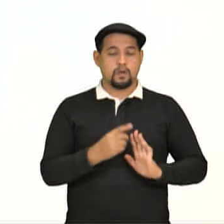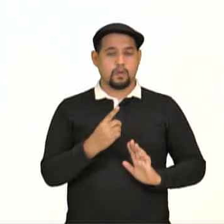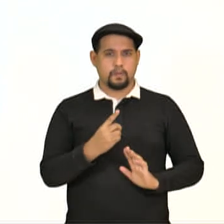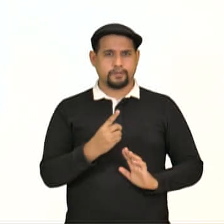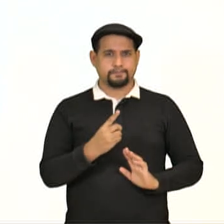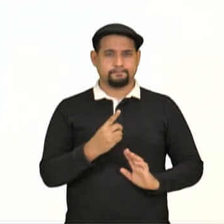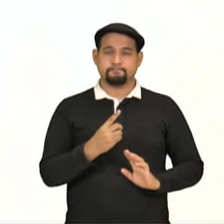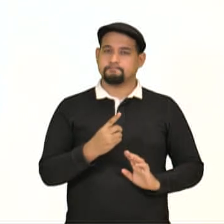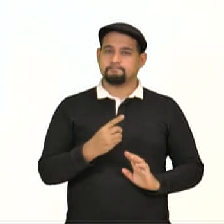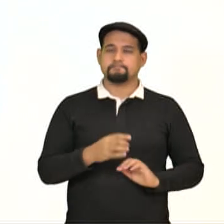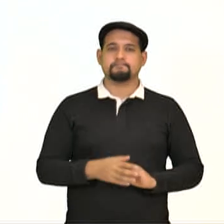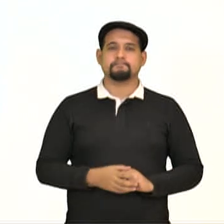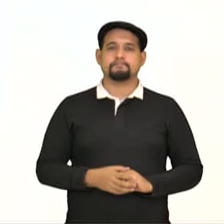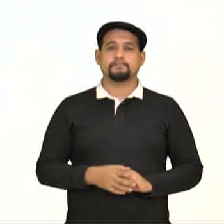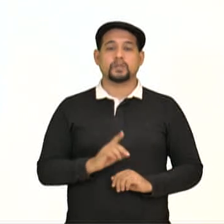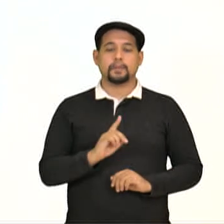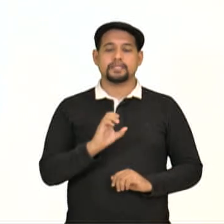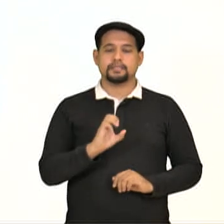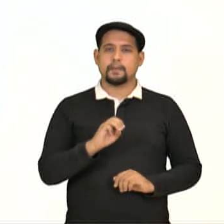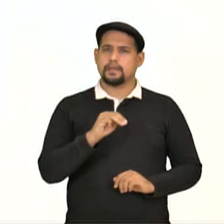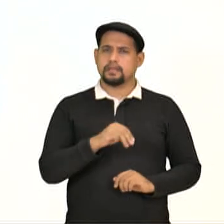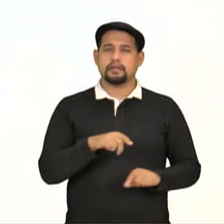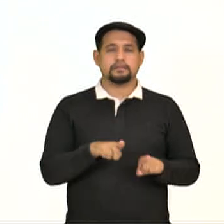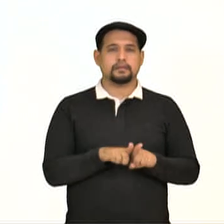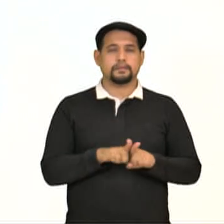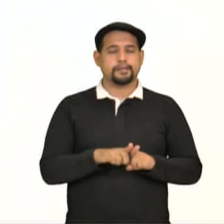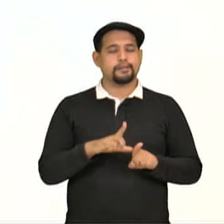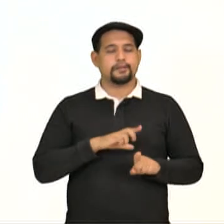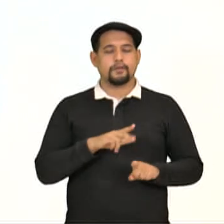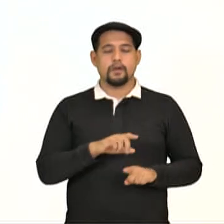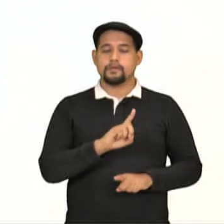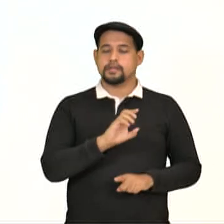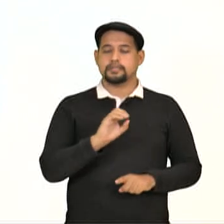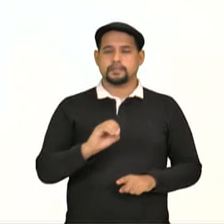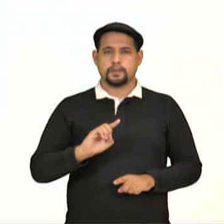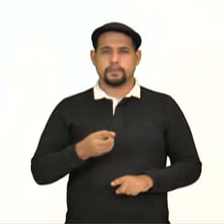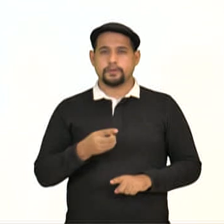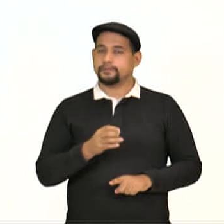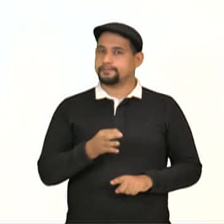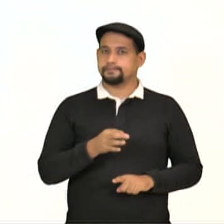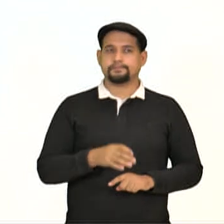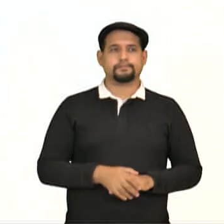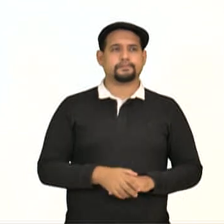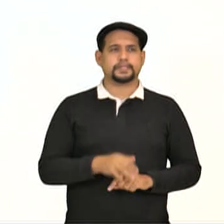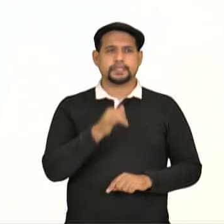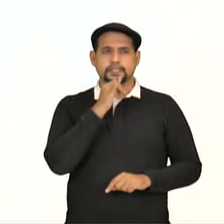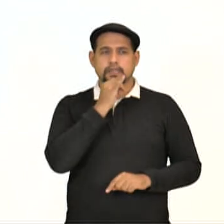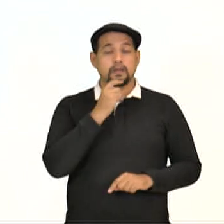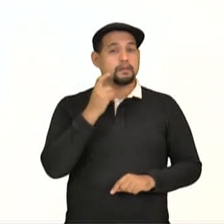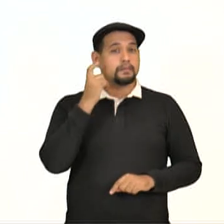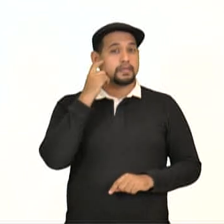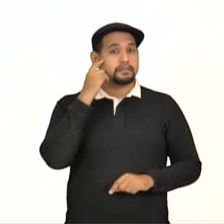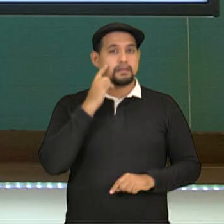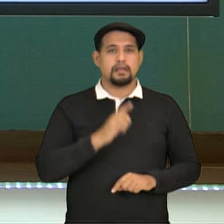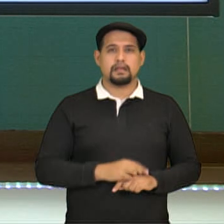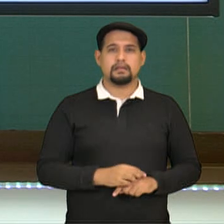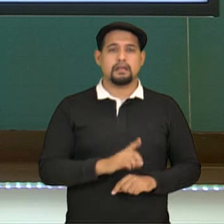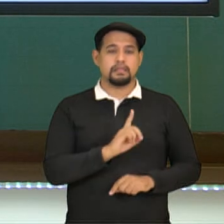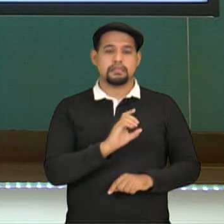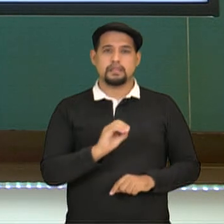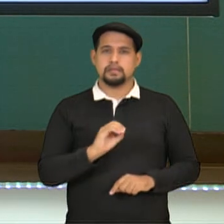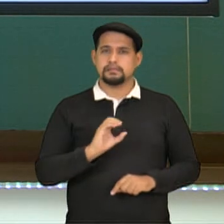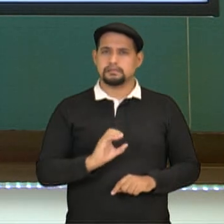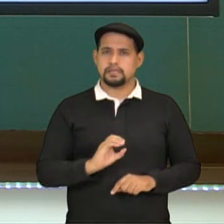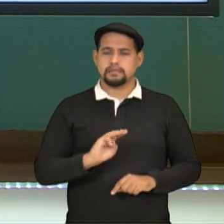centena, certo? E uma centena de milhar é a mesma coisa que 100 mil. Aqui é a mesma coisa, ó, se eu pensar em 10 centenas de